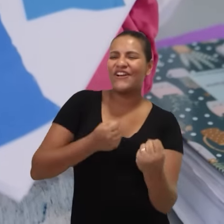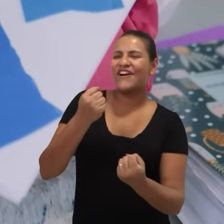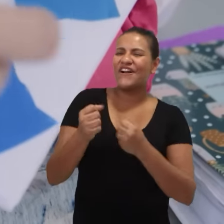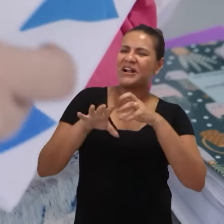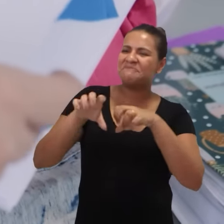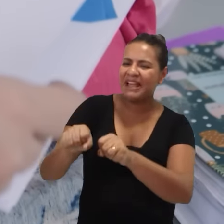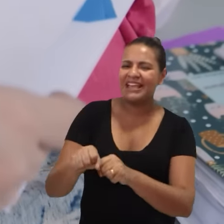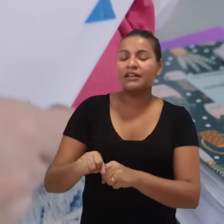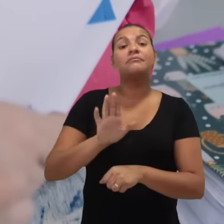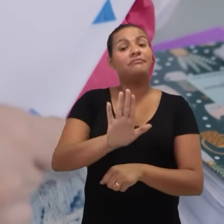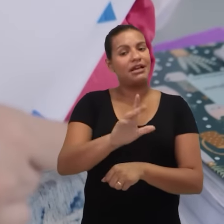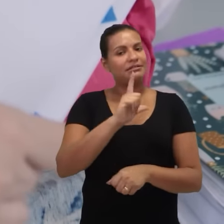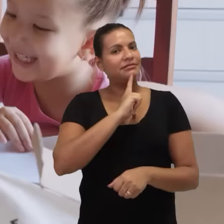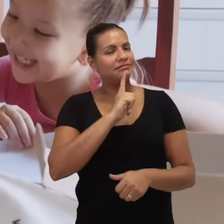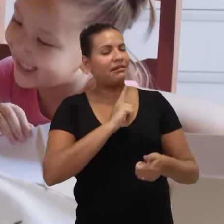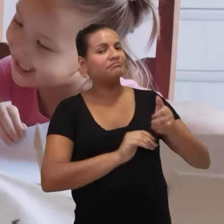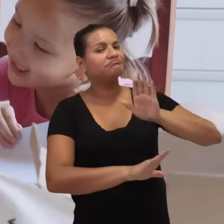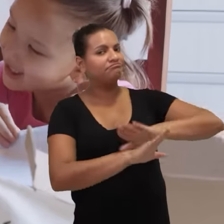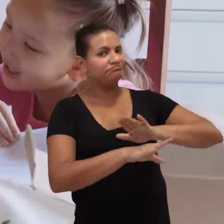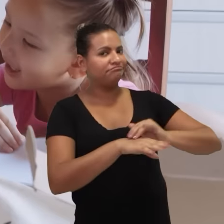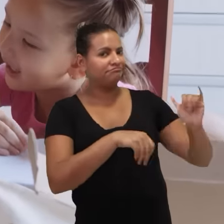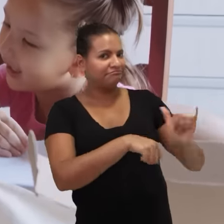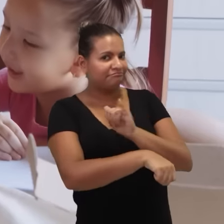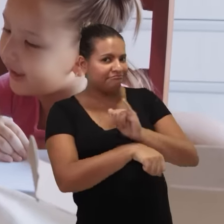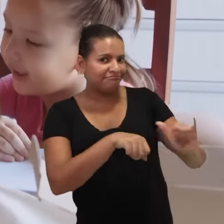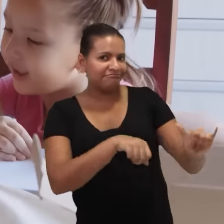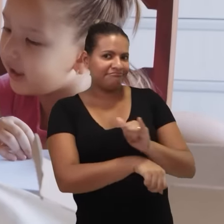uma intencionalidade naquilo.